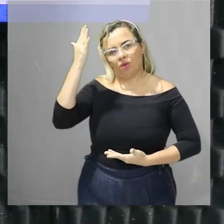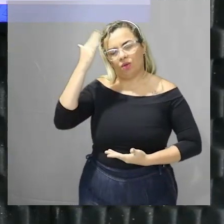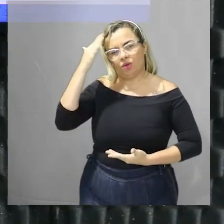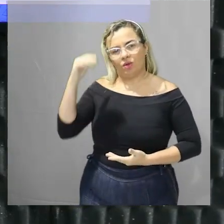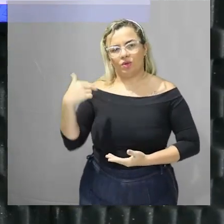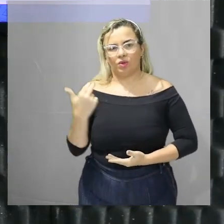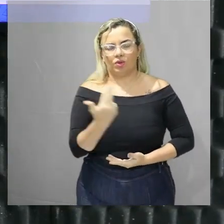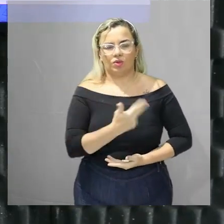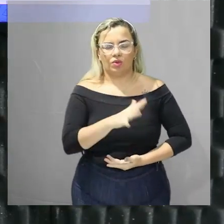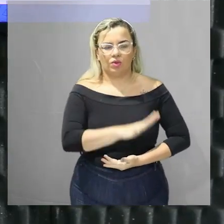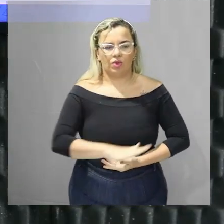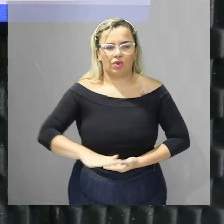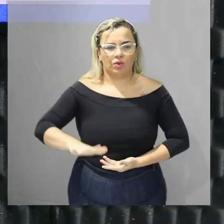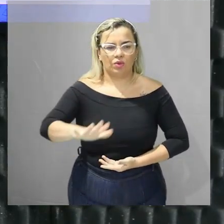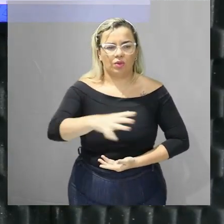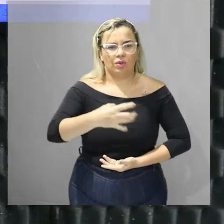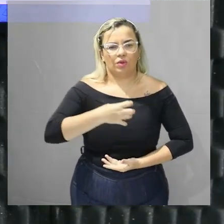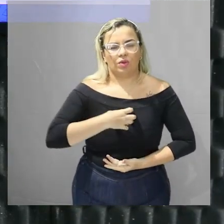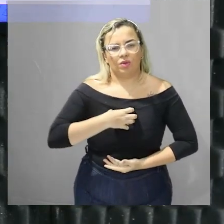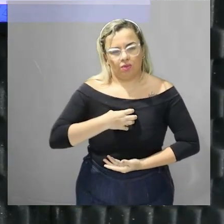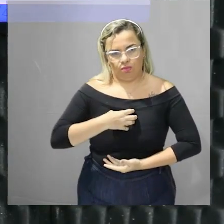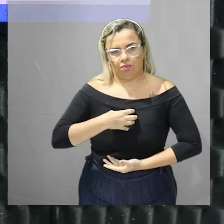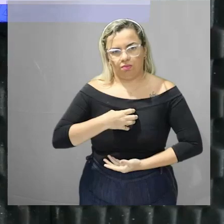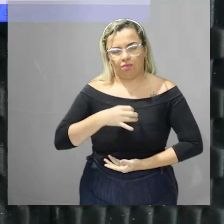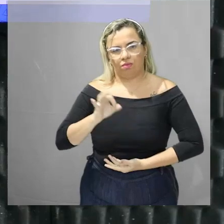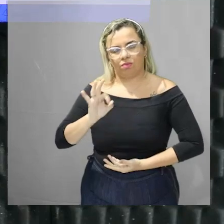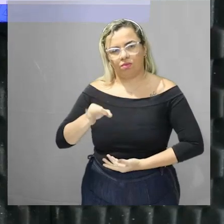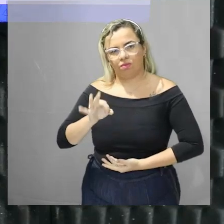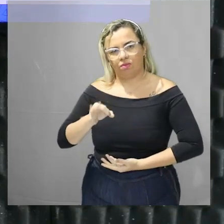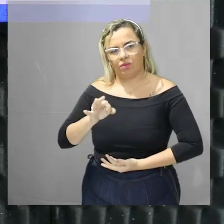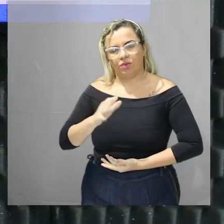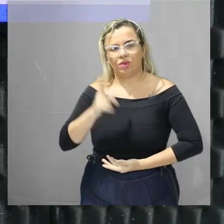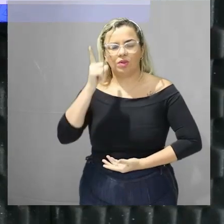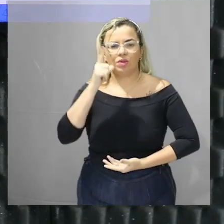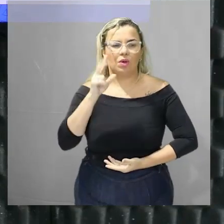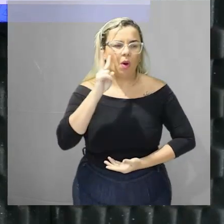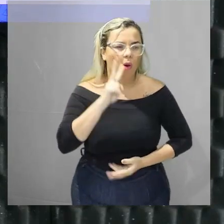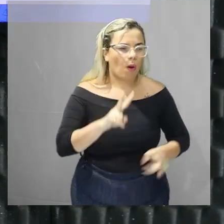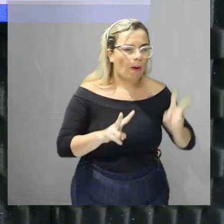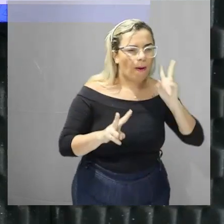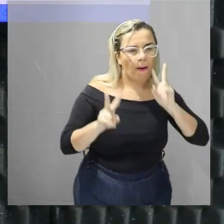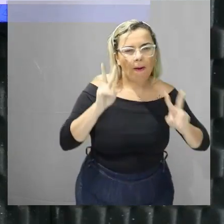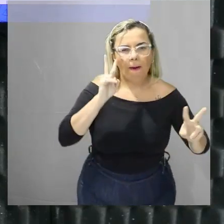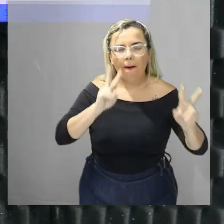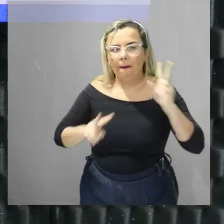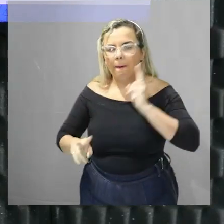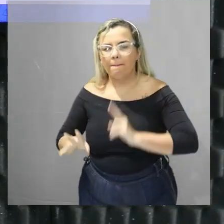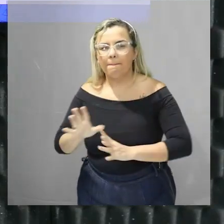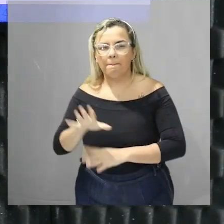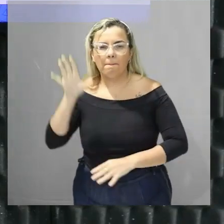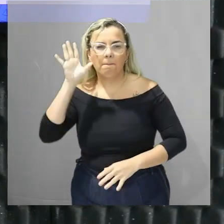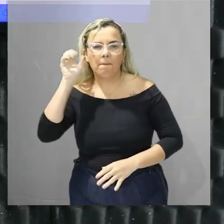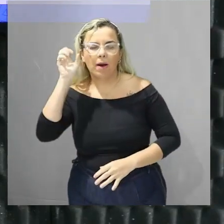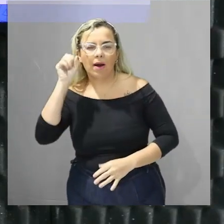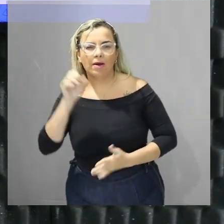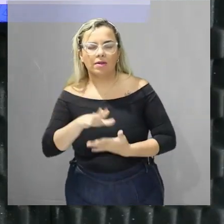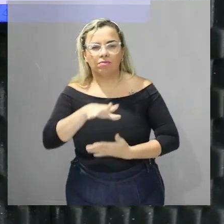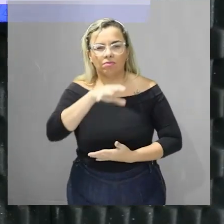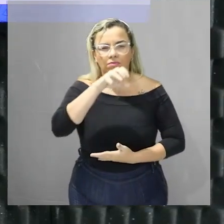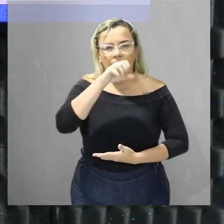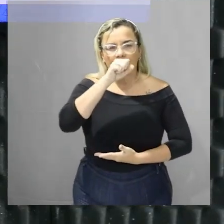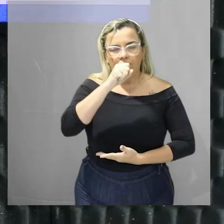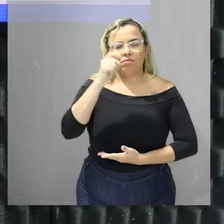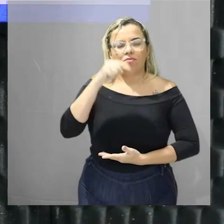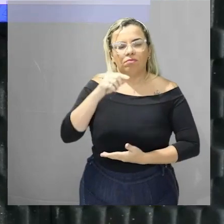pelo nosso espaço através dos nossos sentidos, tá certo? Ou seja, aquilo que eu consigo ver, aquilo que eu consigo ouvir, até pelo cheiro, tá certo? E